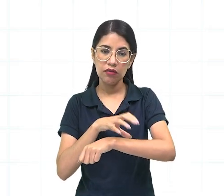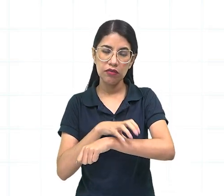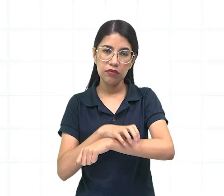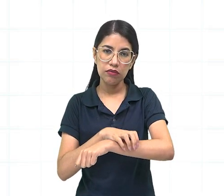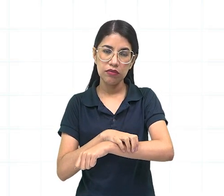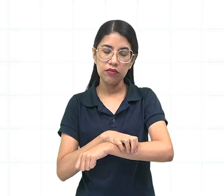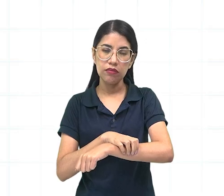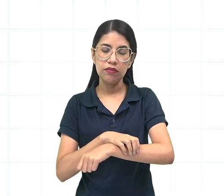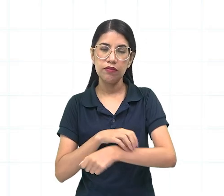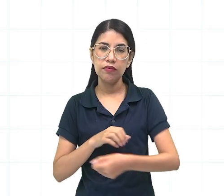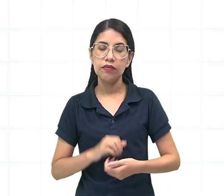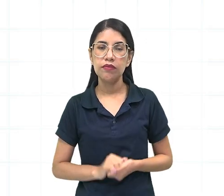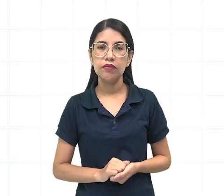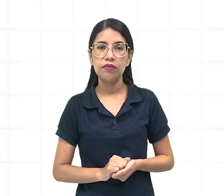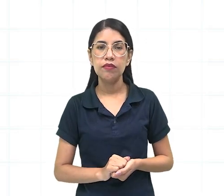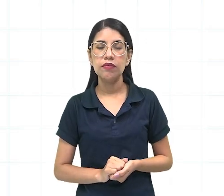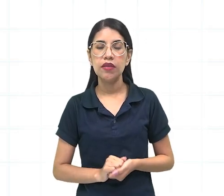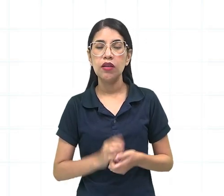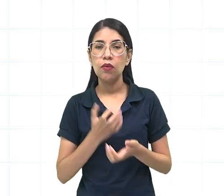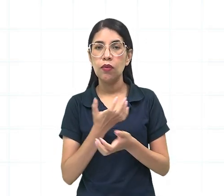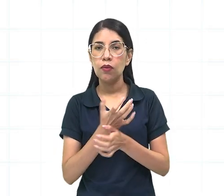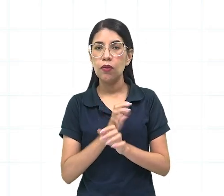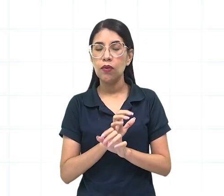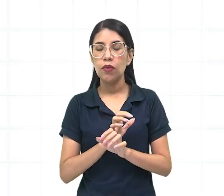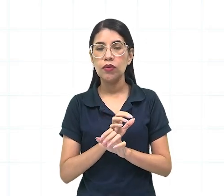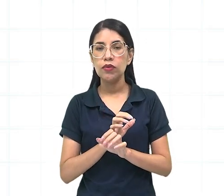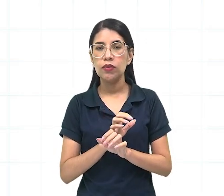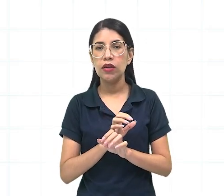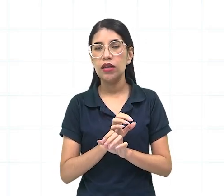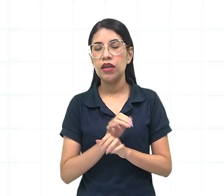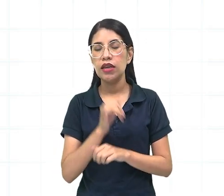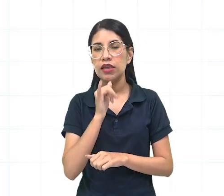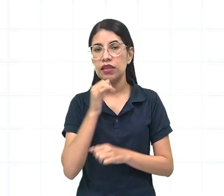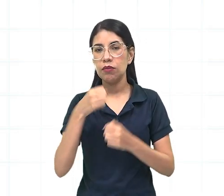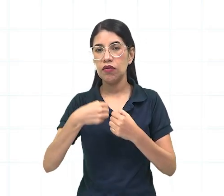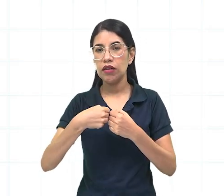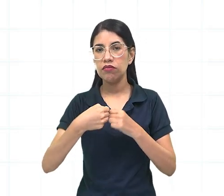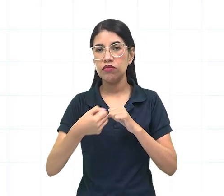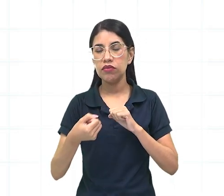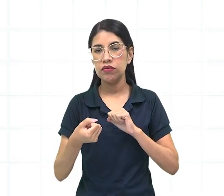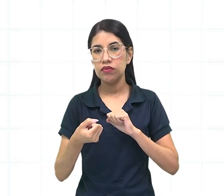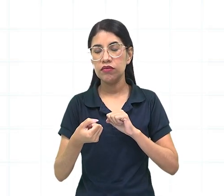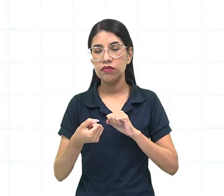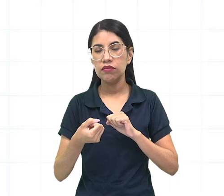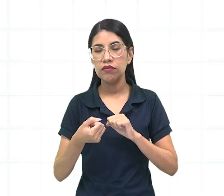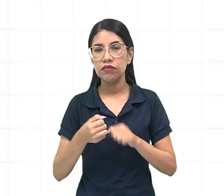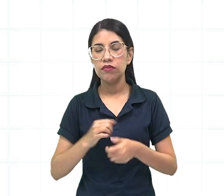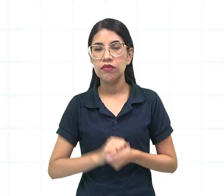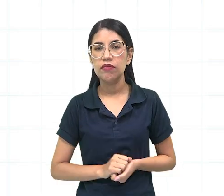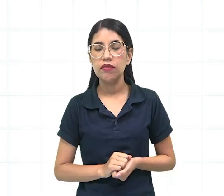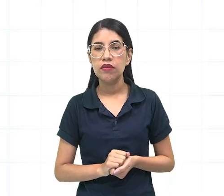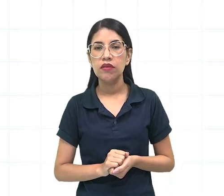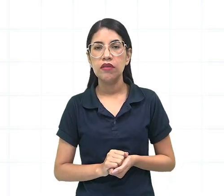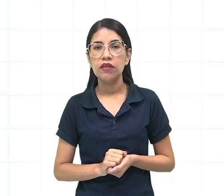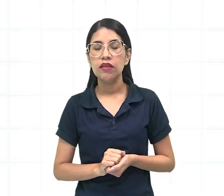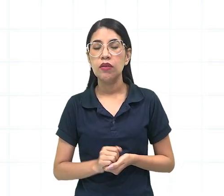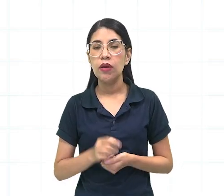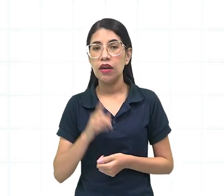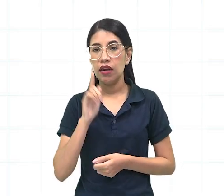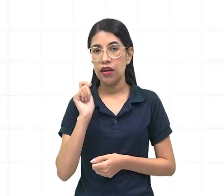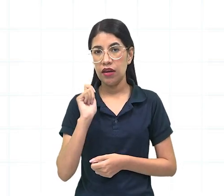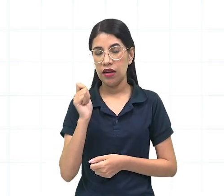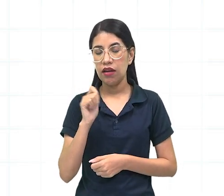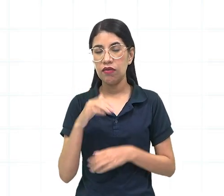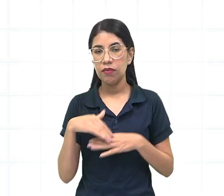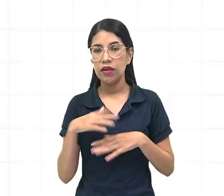a luxação é quando o osso realmente sai do lugar e volta. Então, aí é um caso um pouco mais grave,